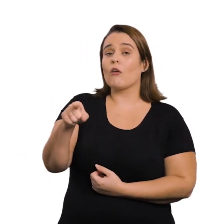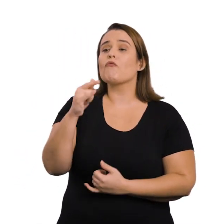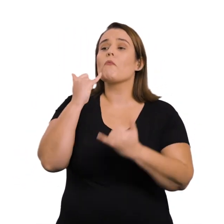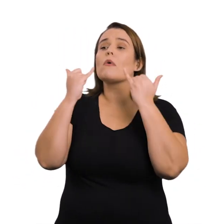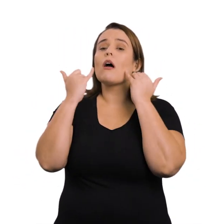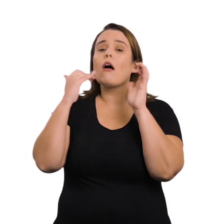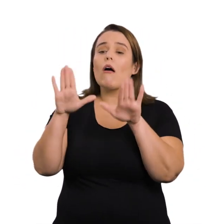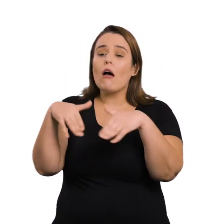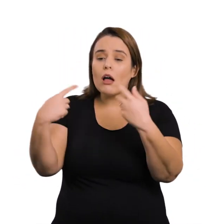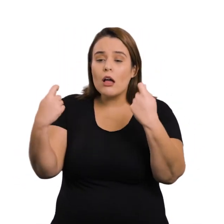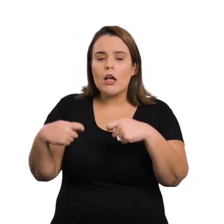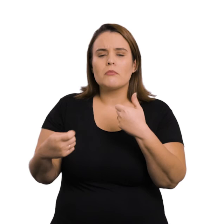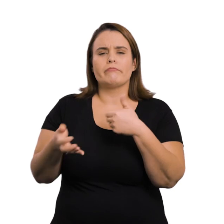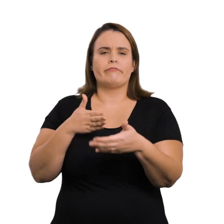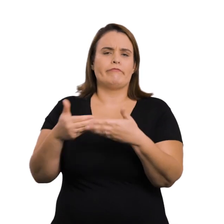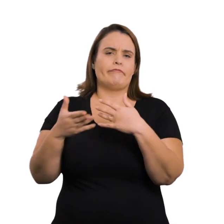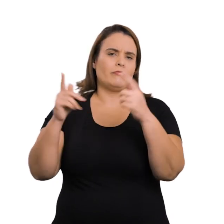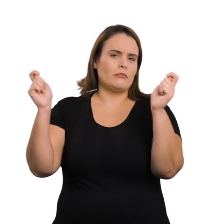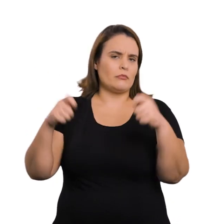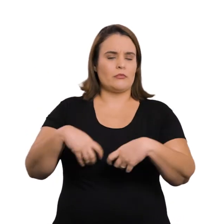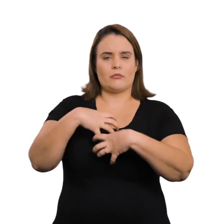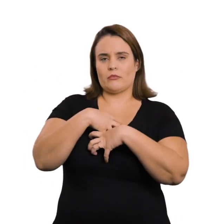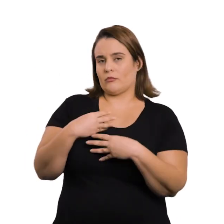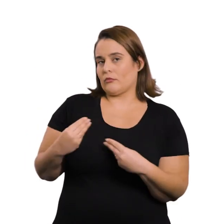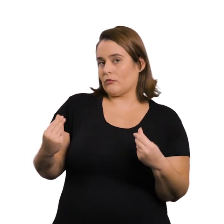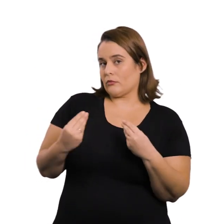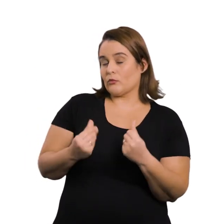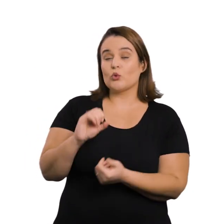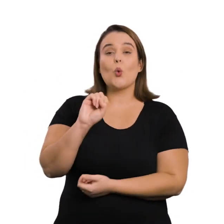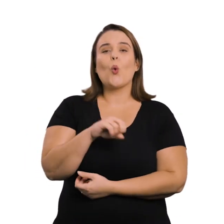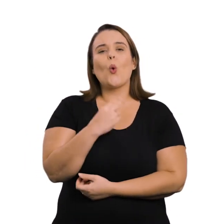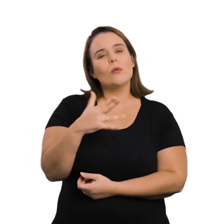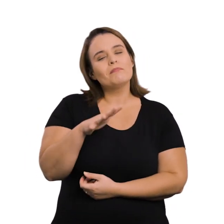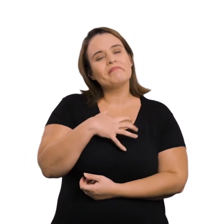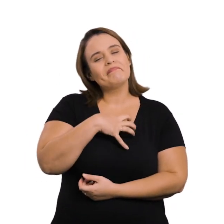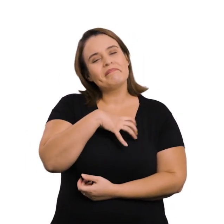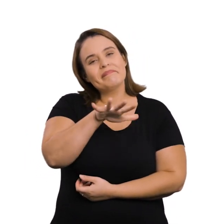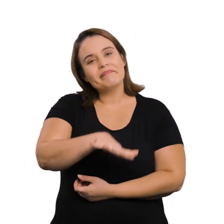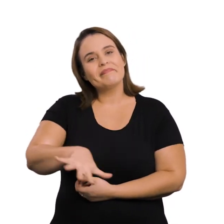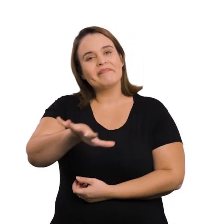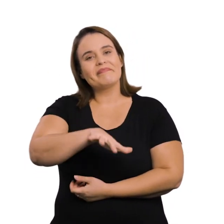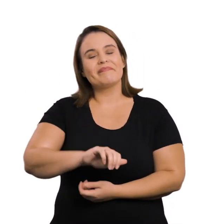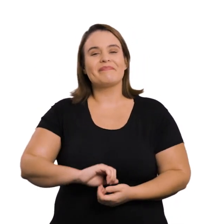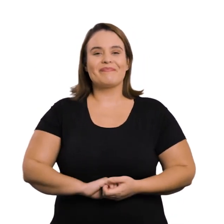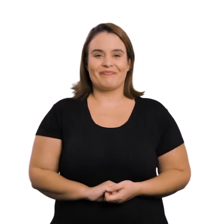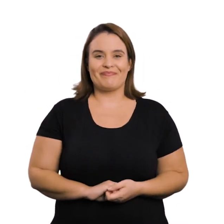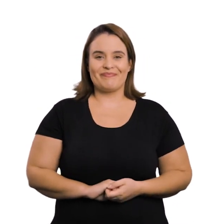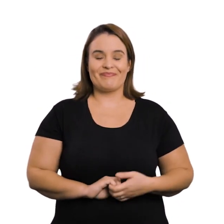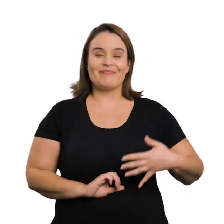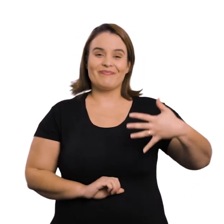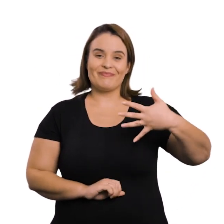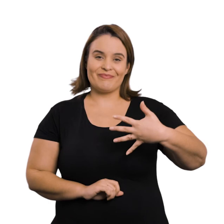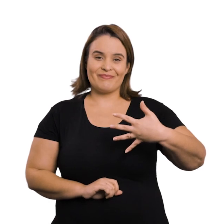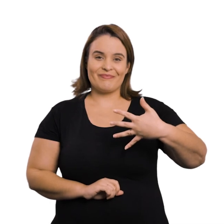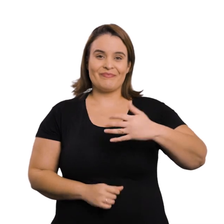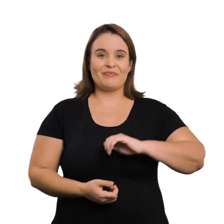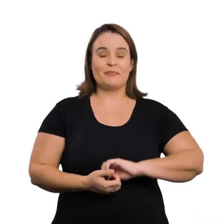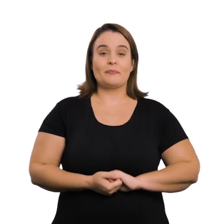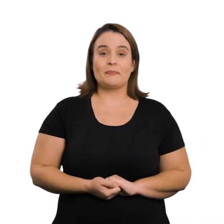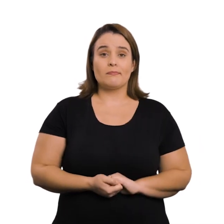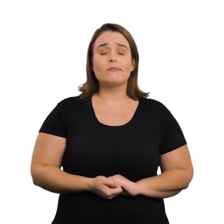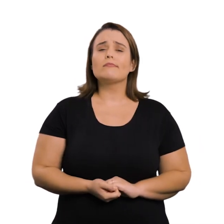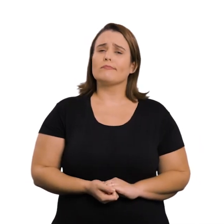informações necessárias, independentemente de sua capacidade sensorial ou de condições ambientais.